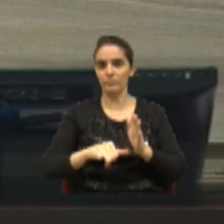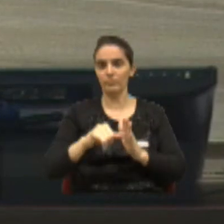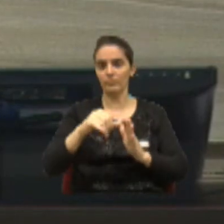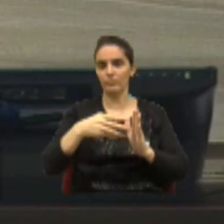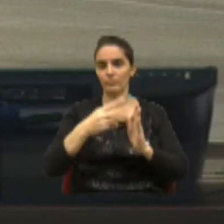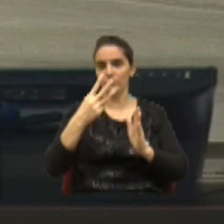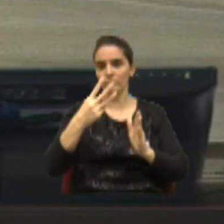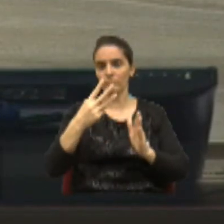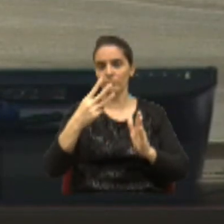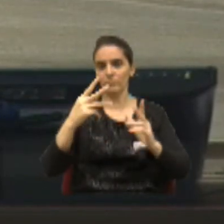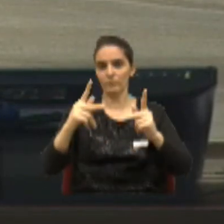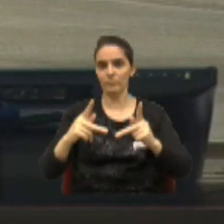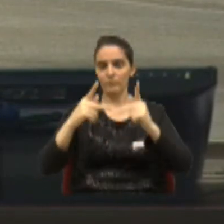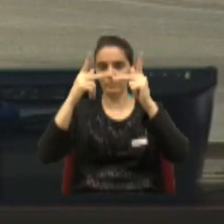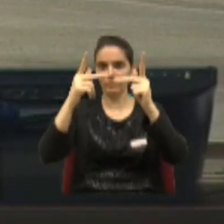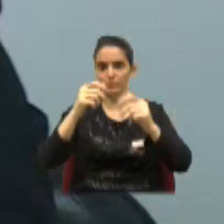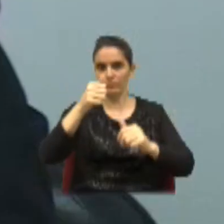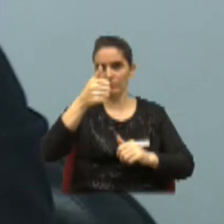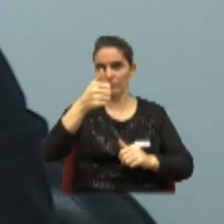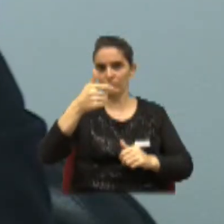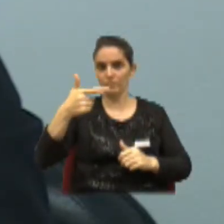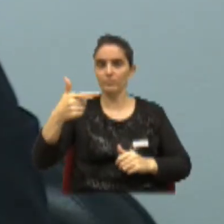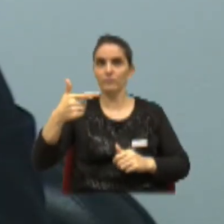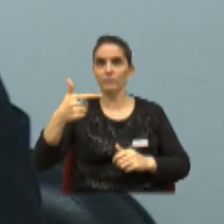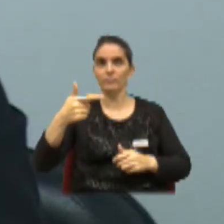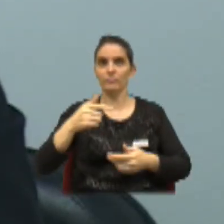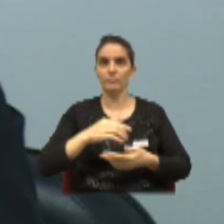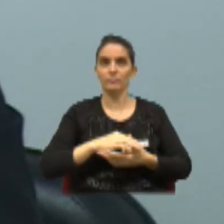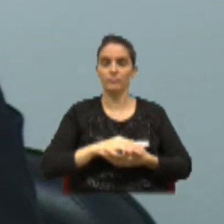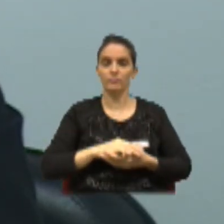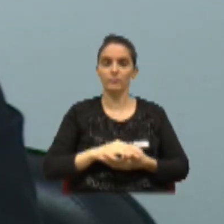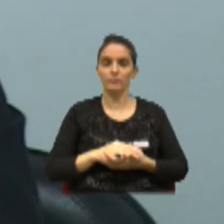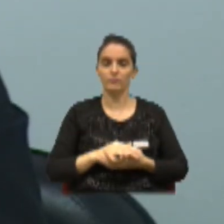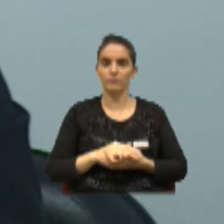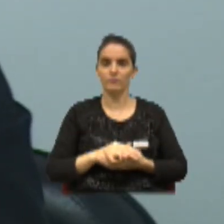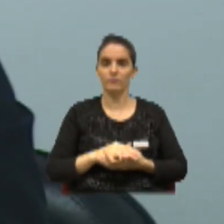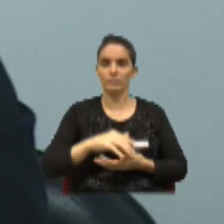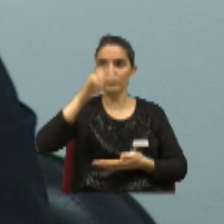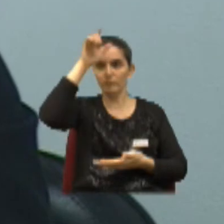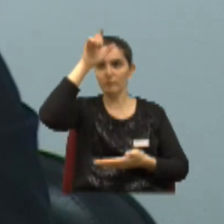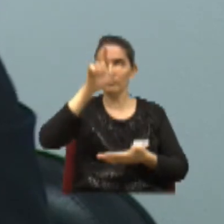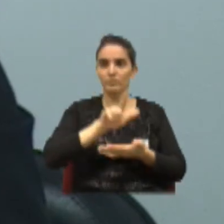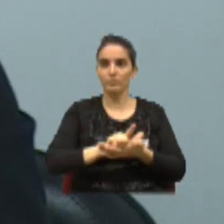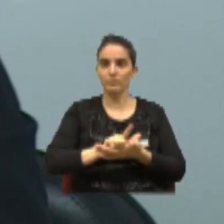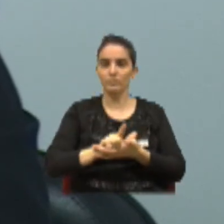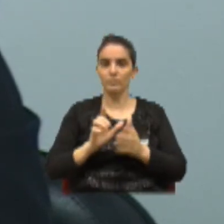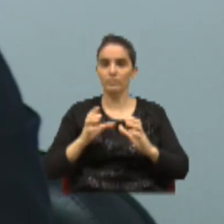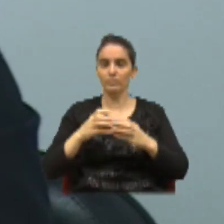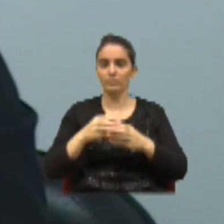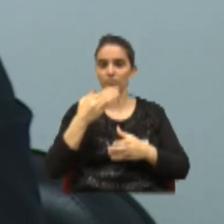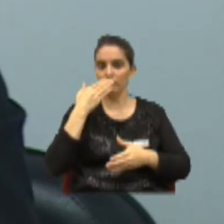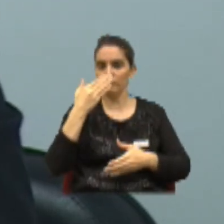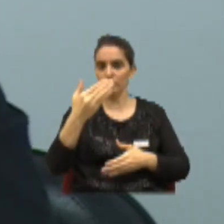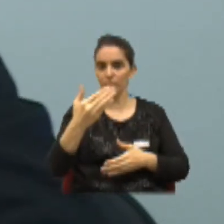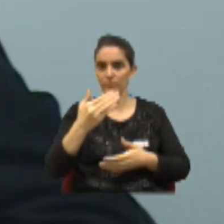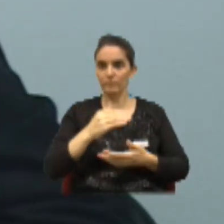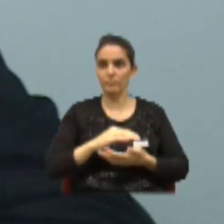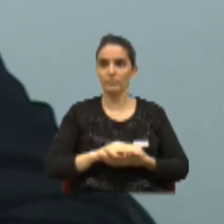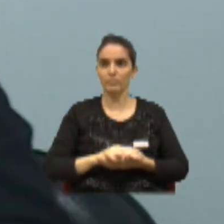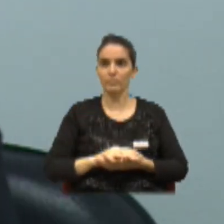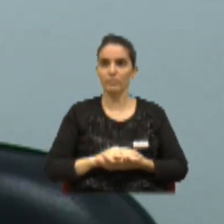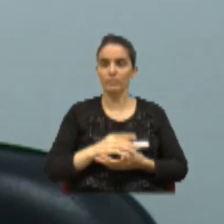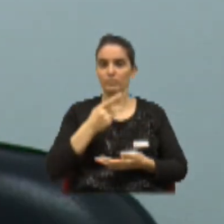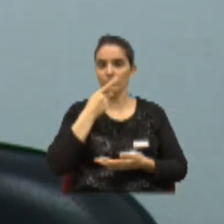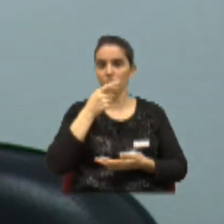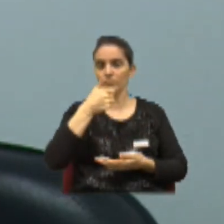3º, parágrafo 1 e 2, na condição de líder do bloco, solicito o uso da palavra por 10